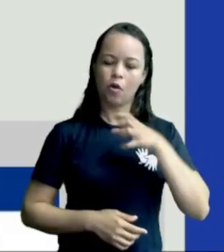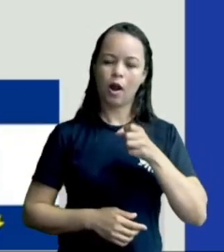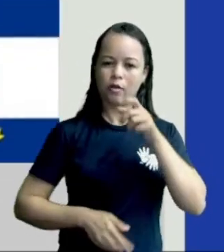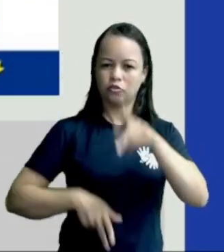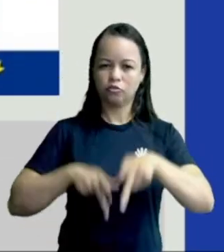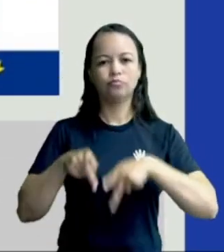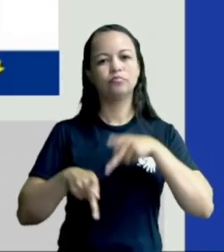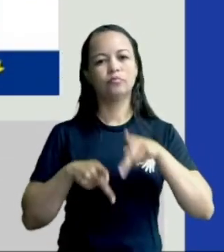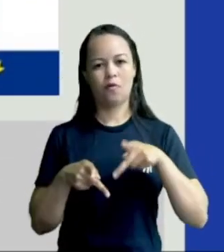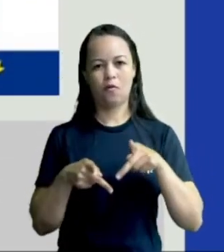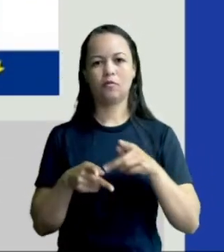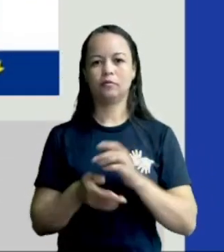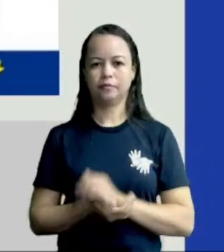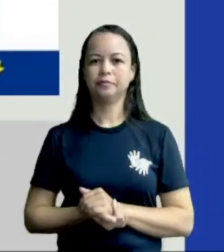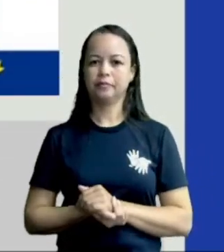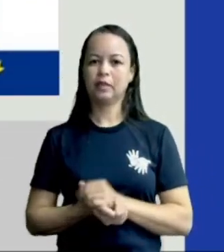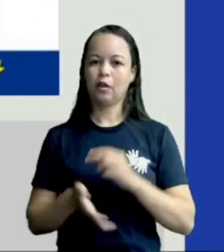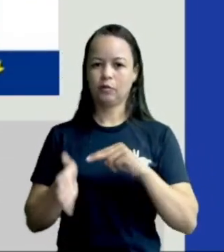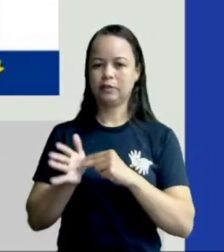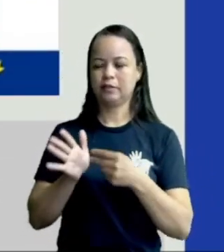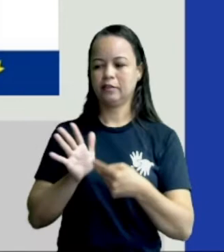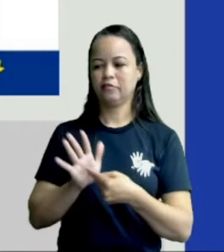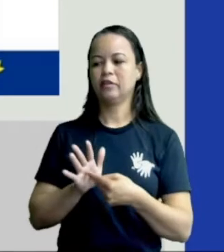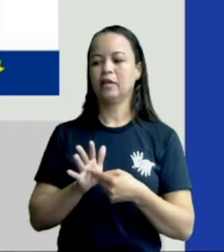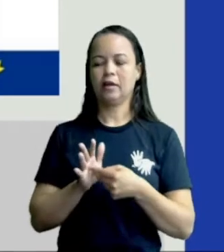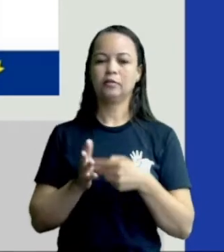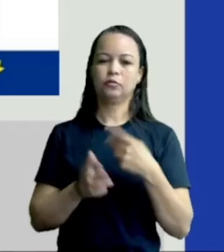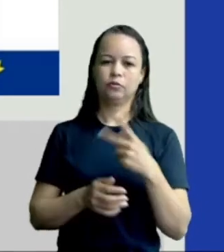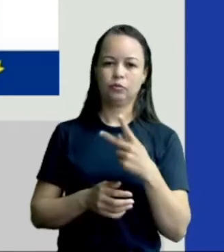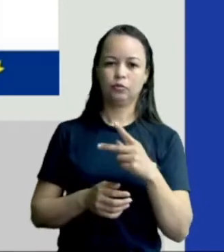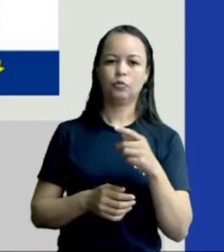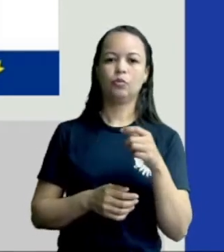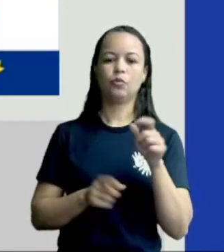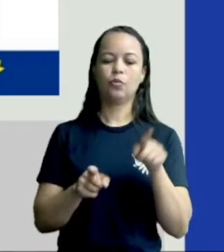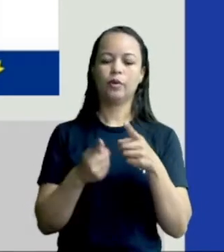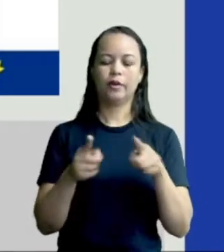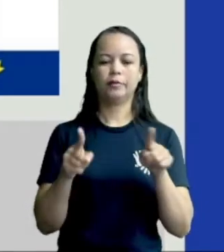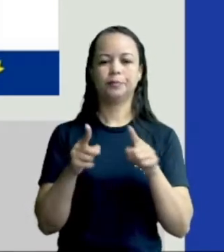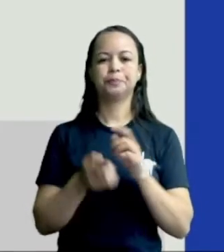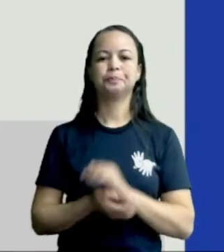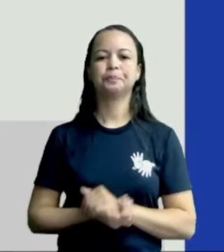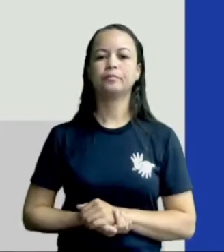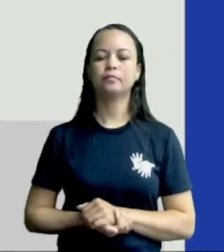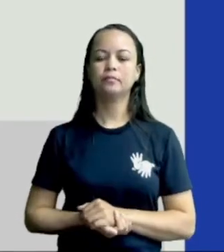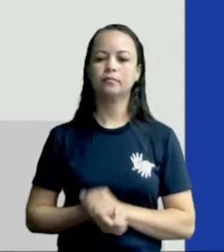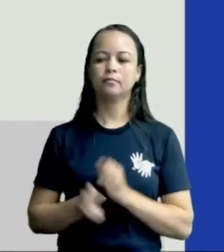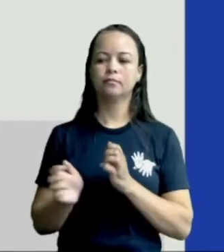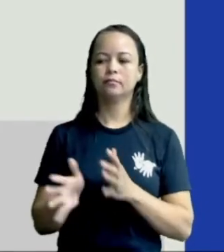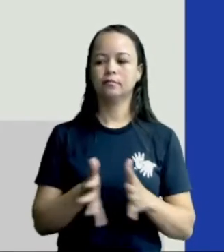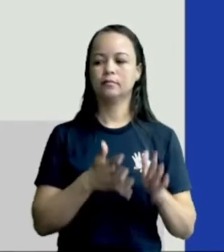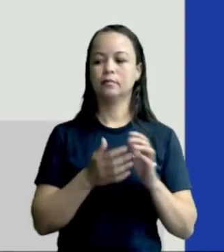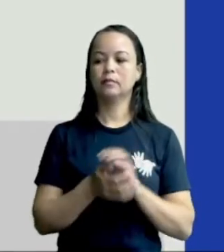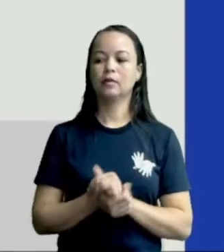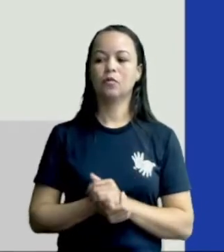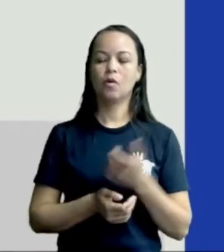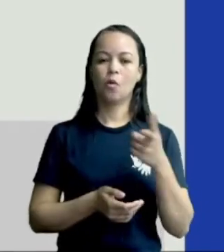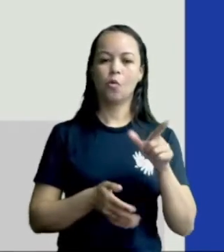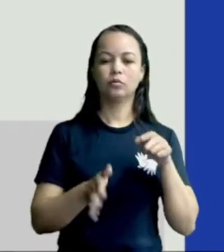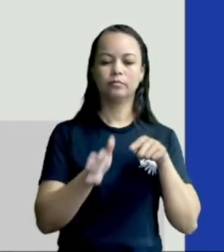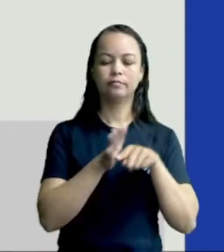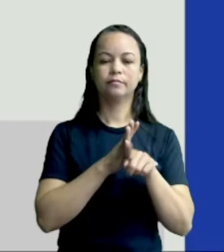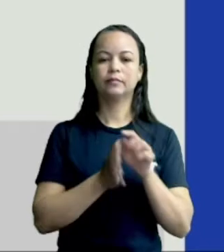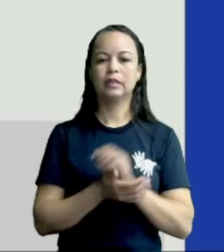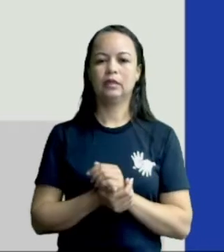certo? Esse é o que significa o hino cívico. Continuando, mais uma pergunta. O